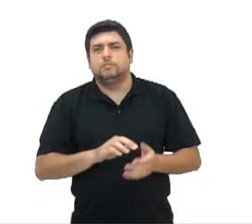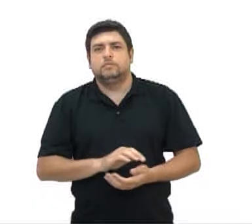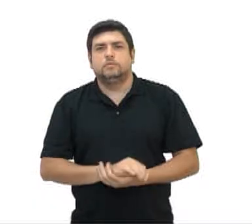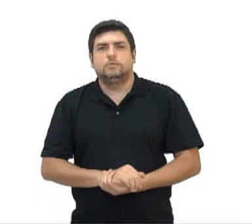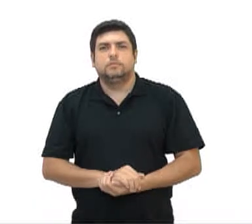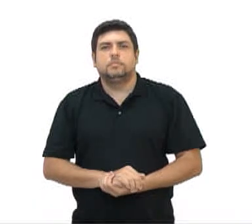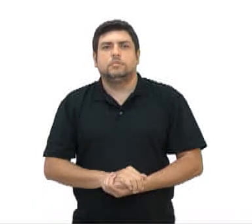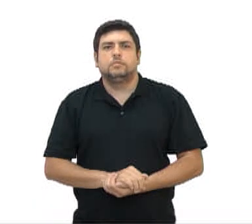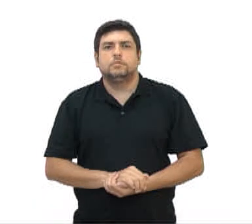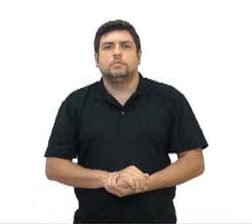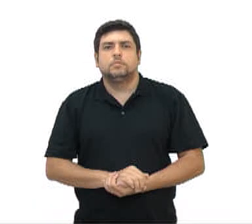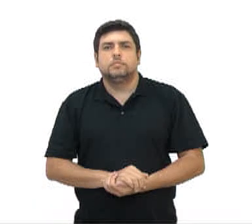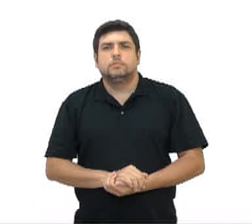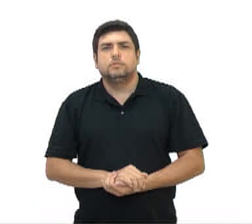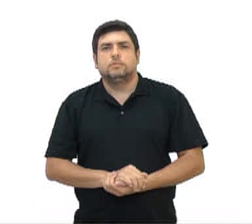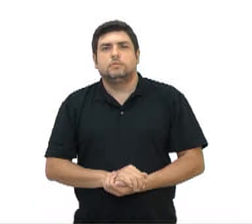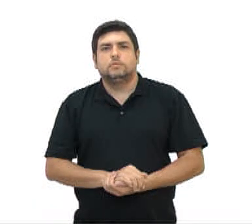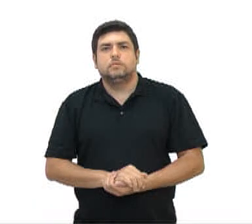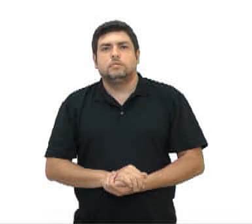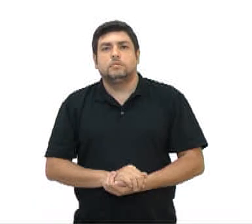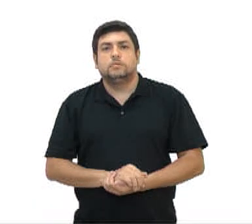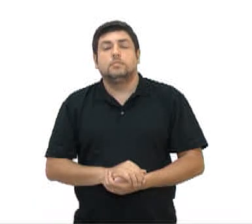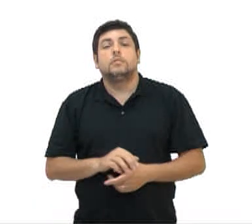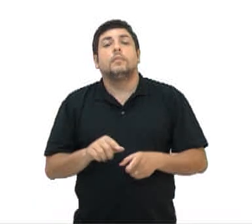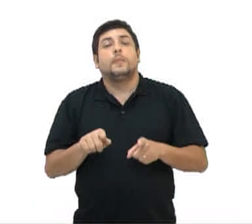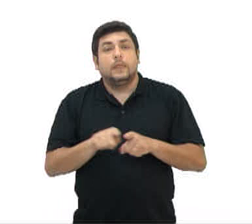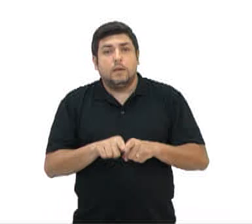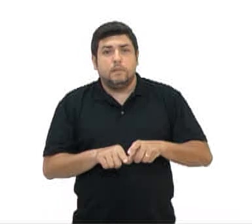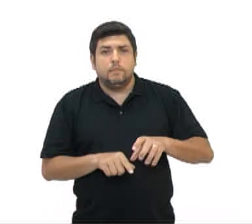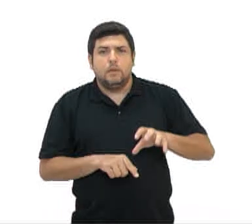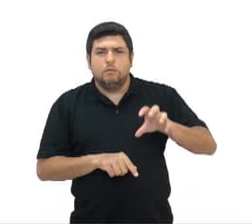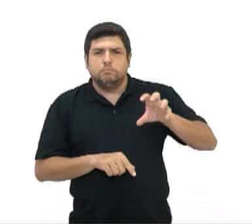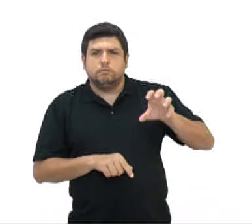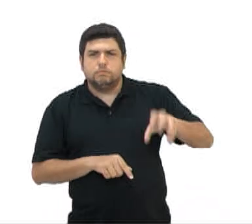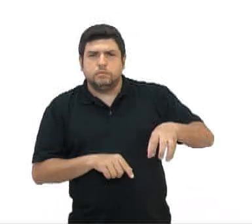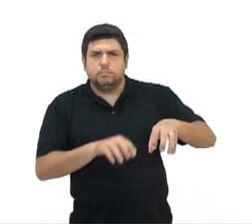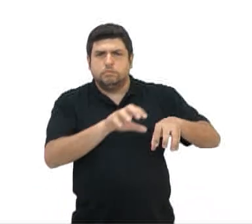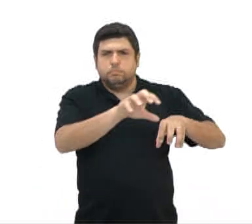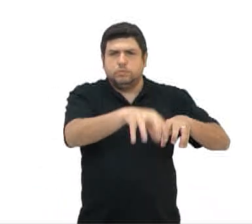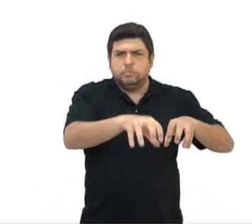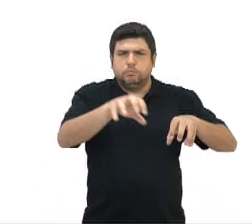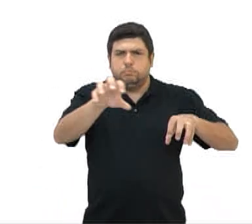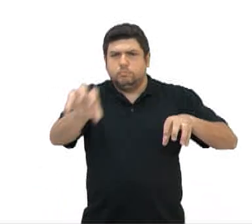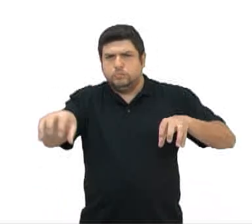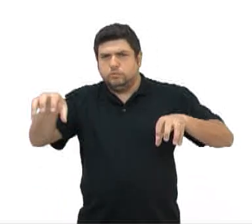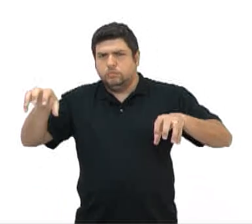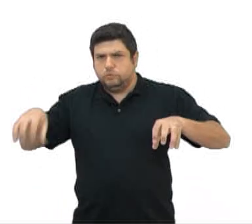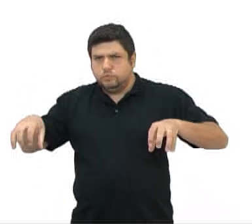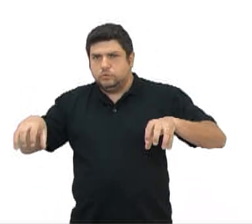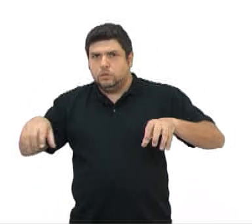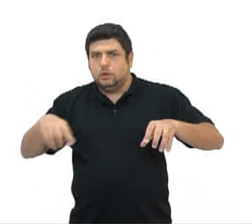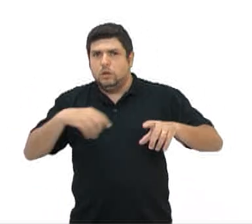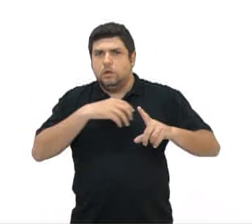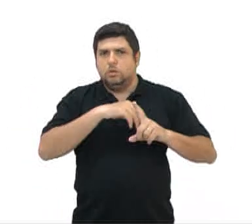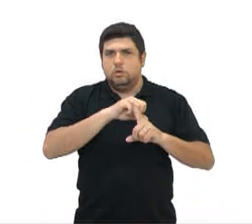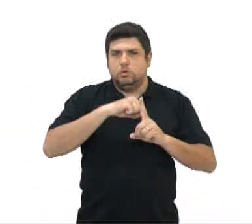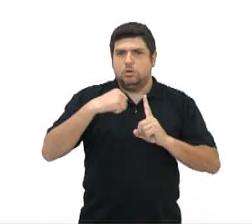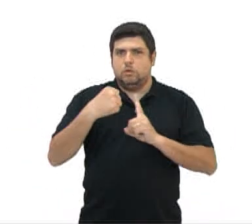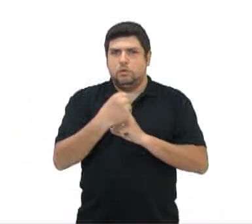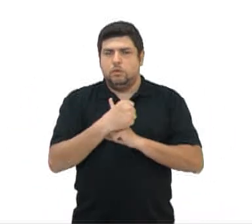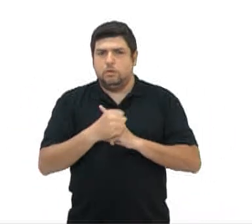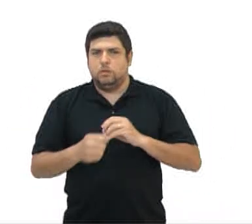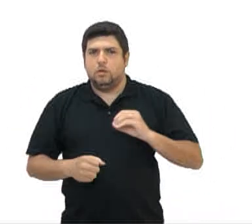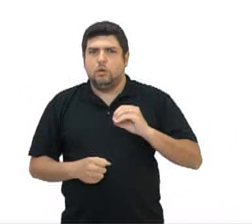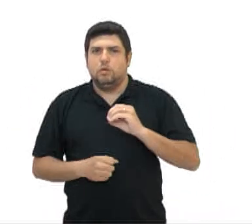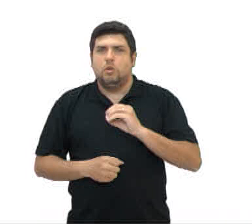Quando resenhamos as diferentes instituições de nossa sociedade ocidental, importante, hein? Oriente e Ocidente muitas